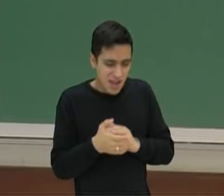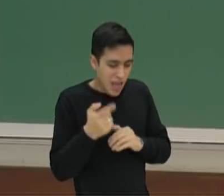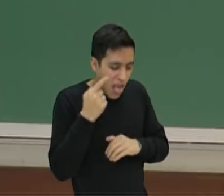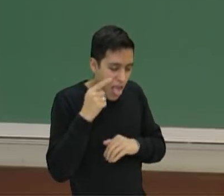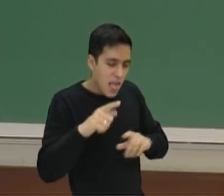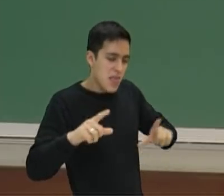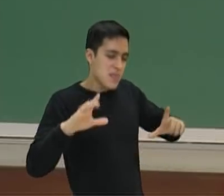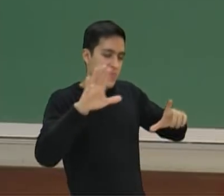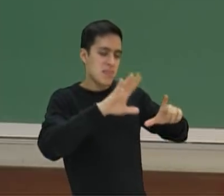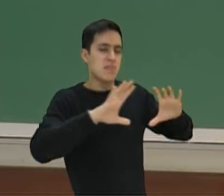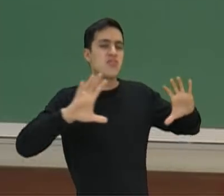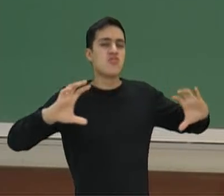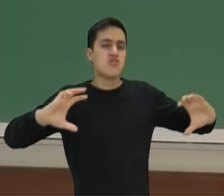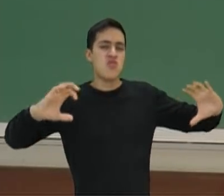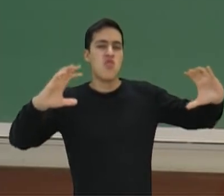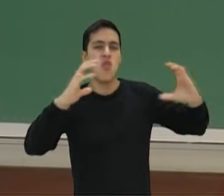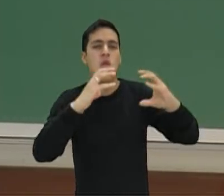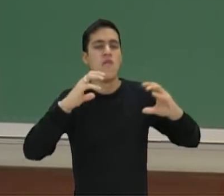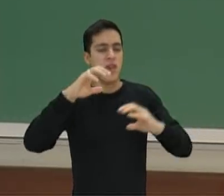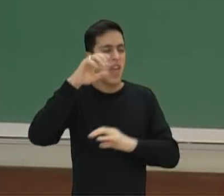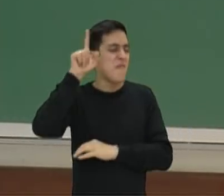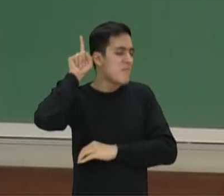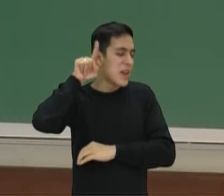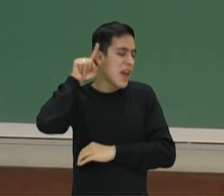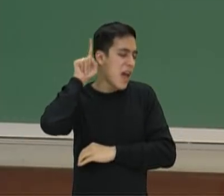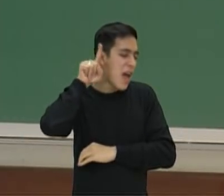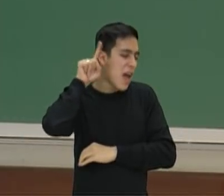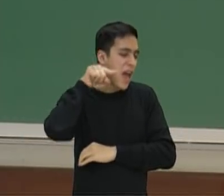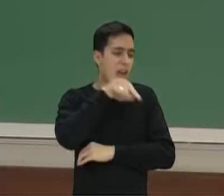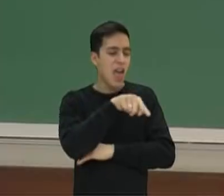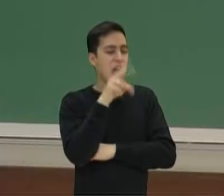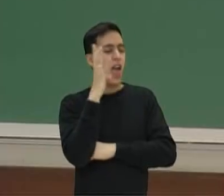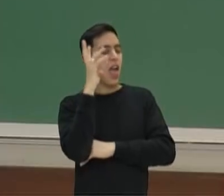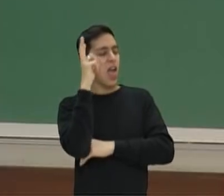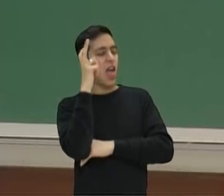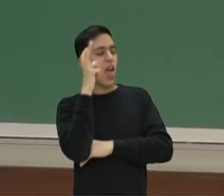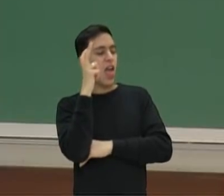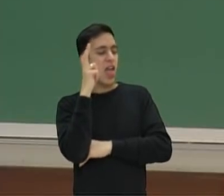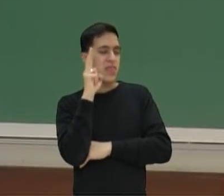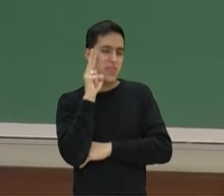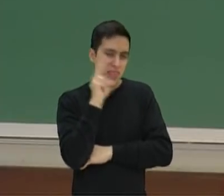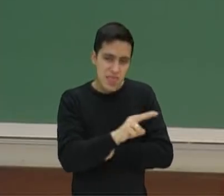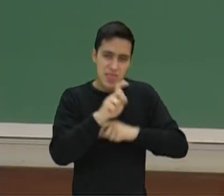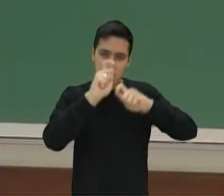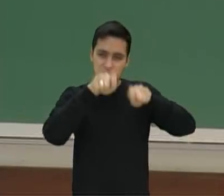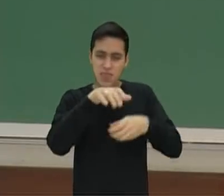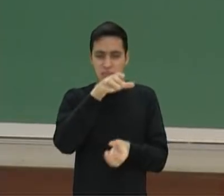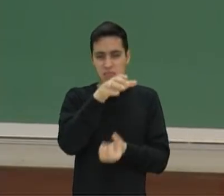branca aqui é que a gente consegue observar a formação do ciclone.